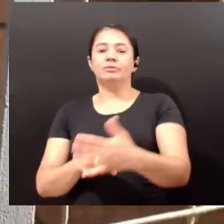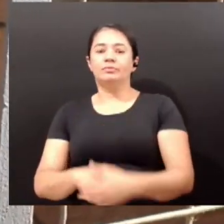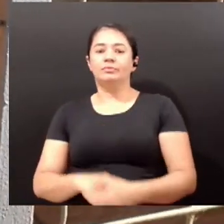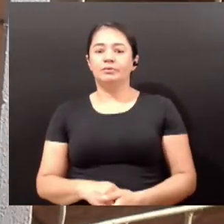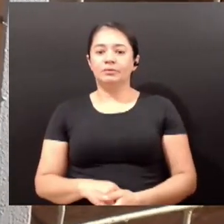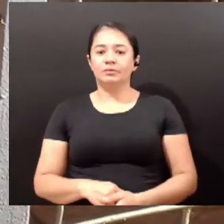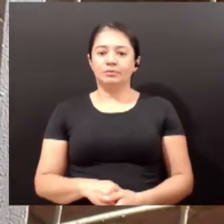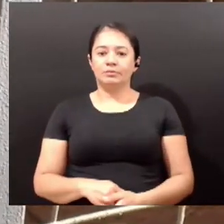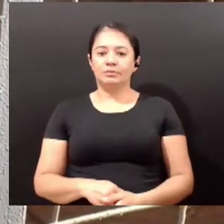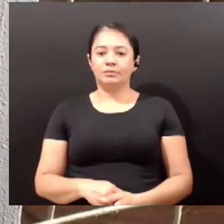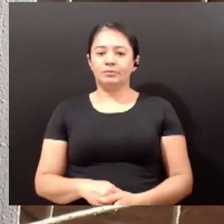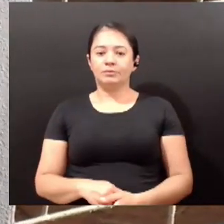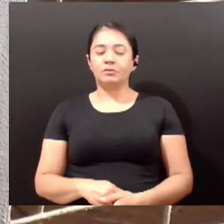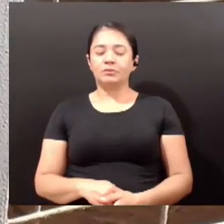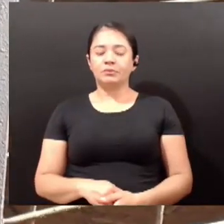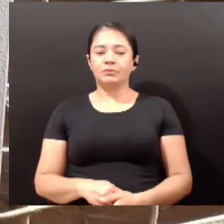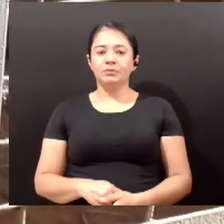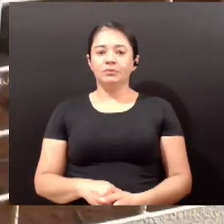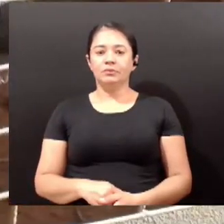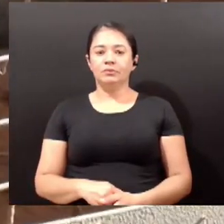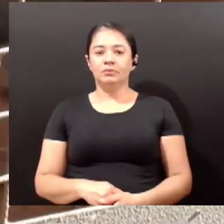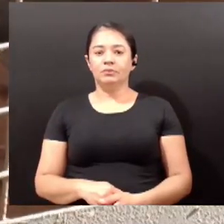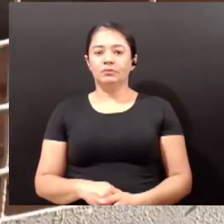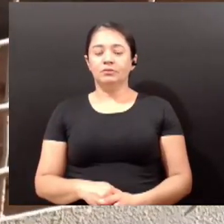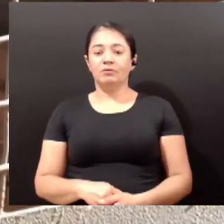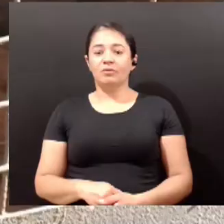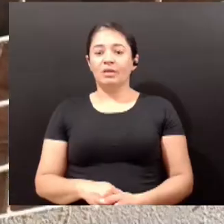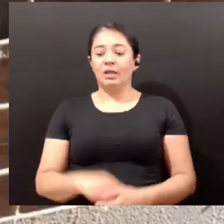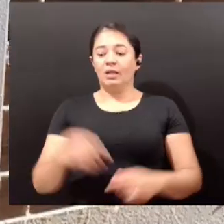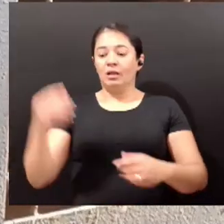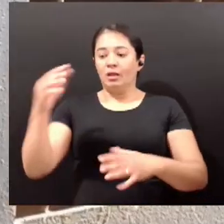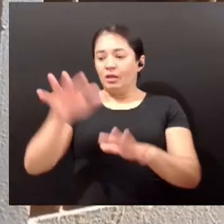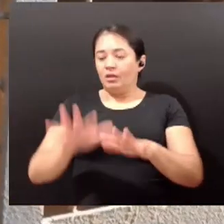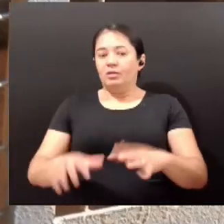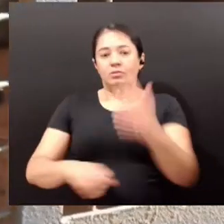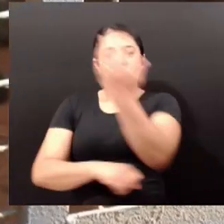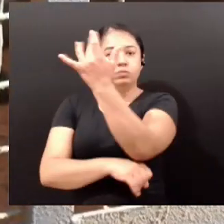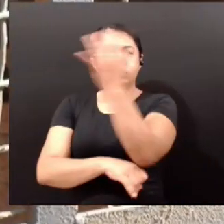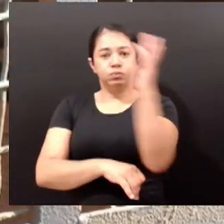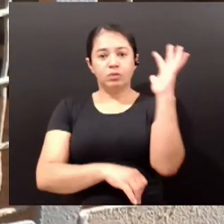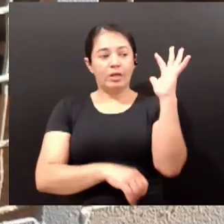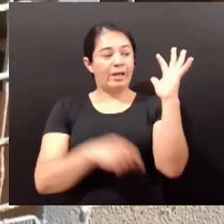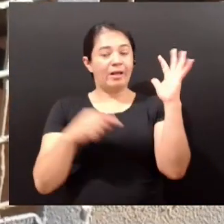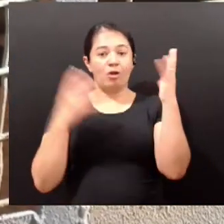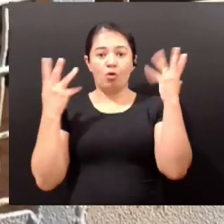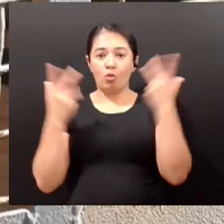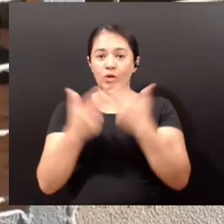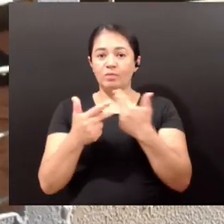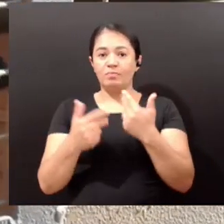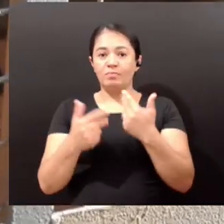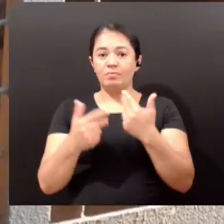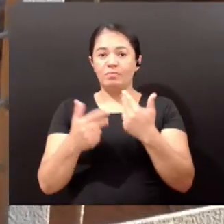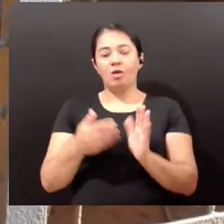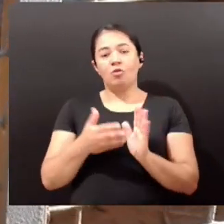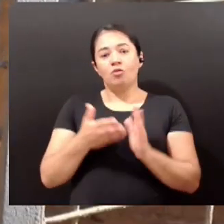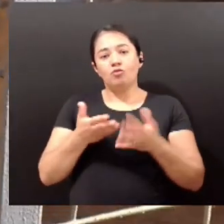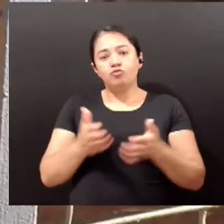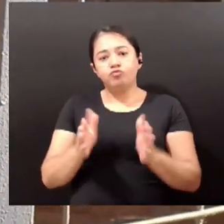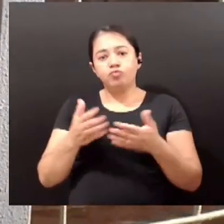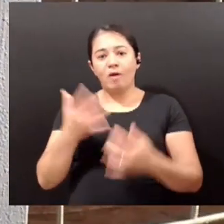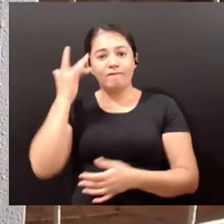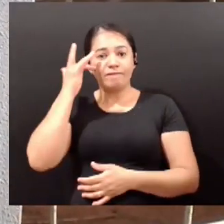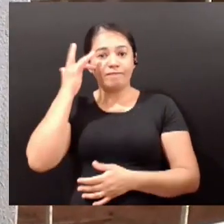Então, na natureza é um animal que reproduz com uma certa facilidade. Você não teria